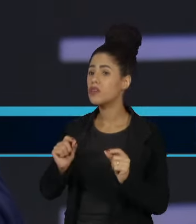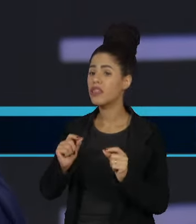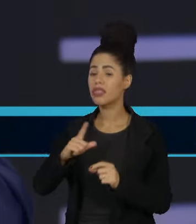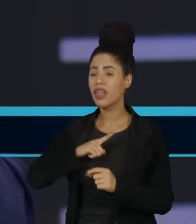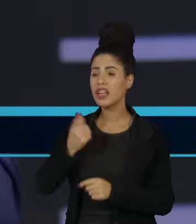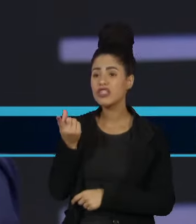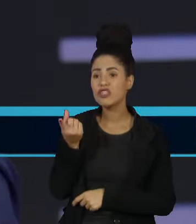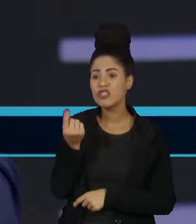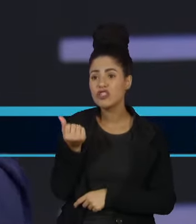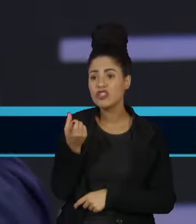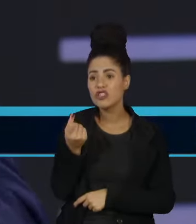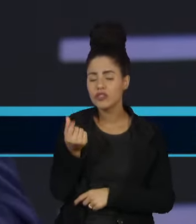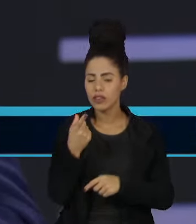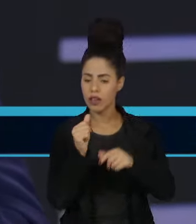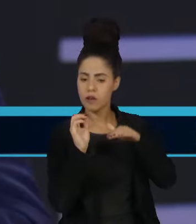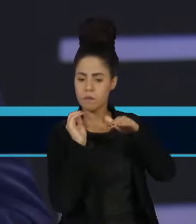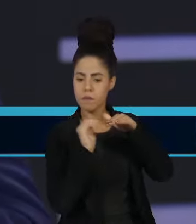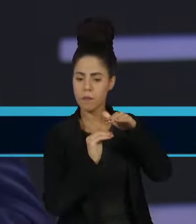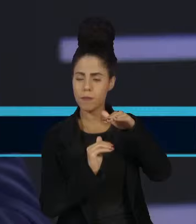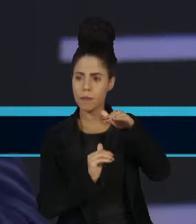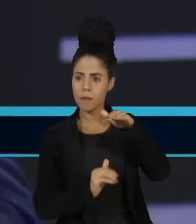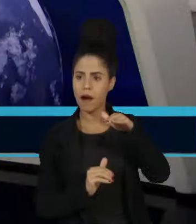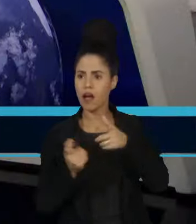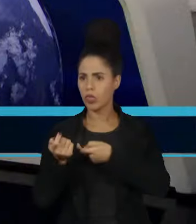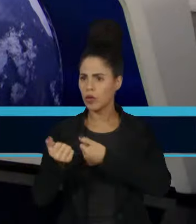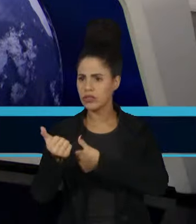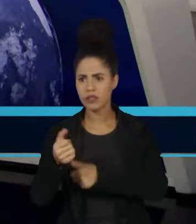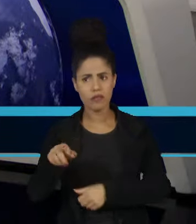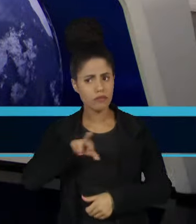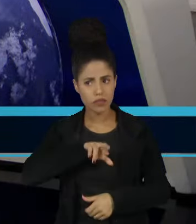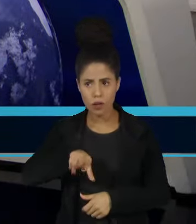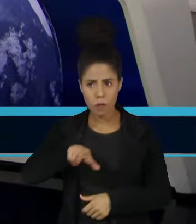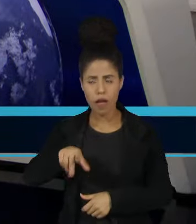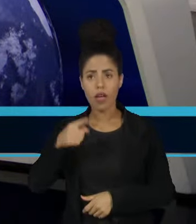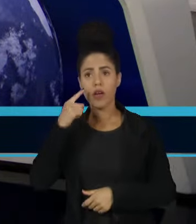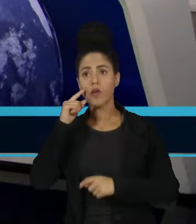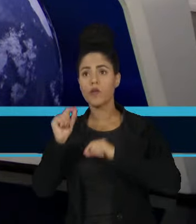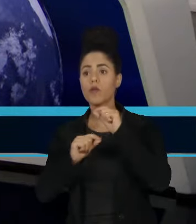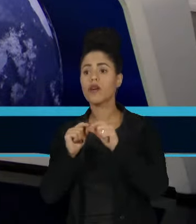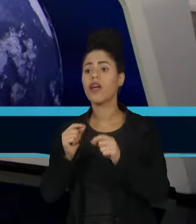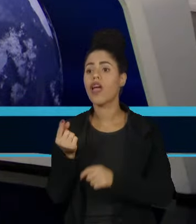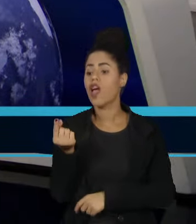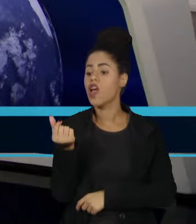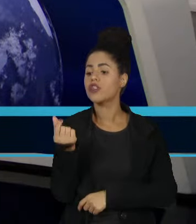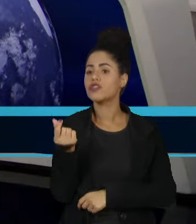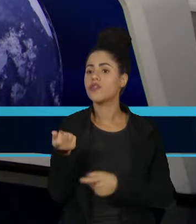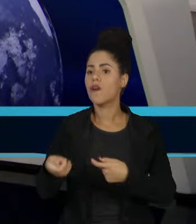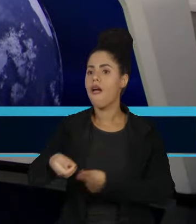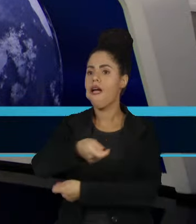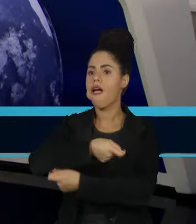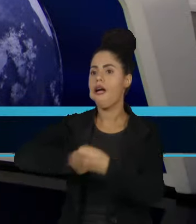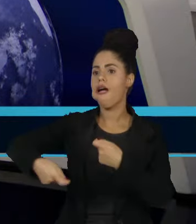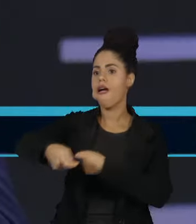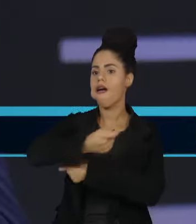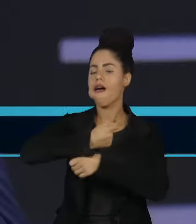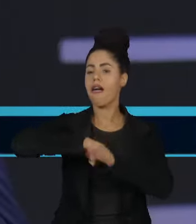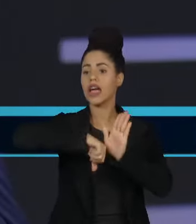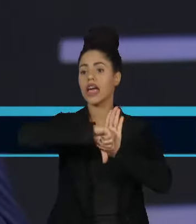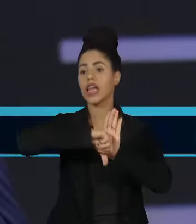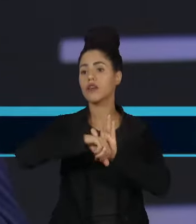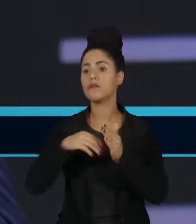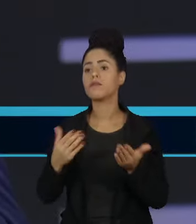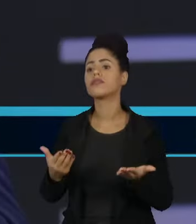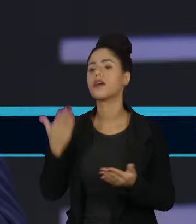aquele do fundo partidário, do fundo eleitoral, nem das doações, né? Seria oriundo de justamente de uma organização criminosa. Agora, tudo isso